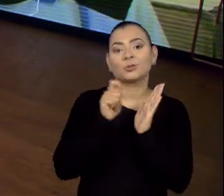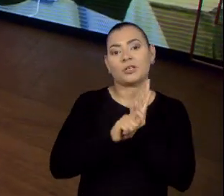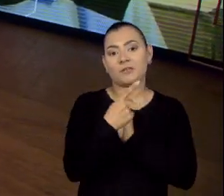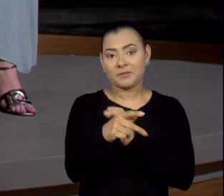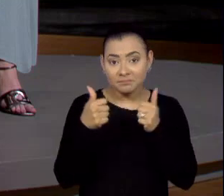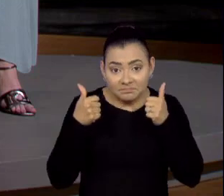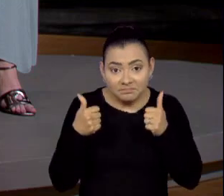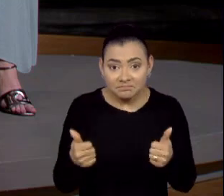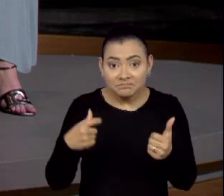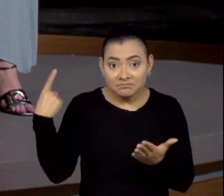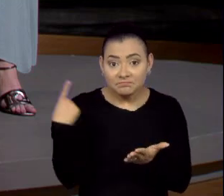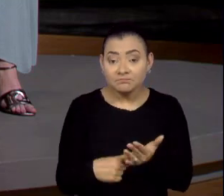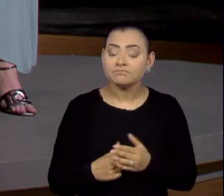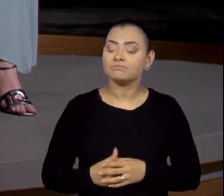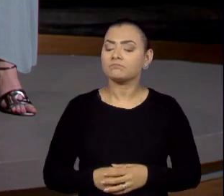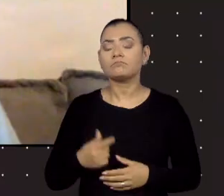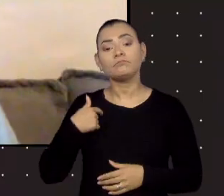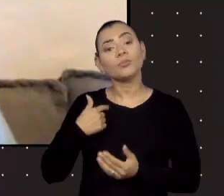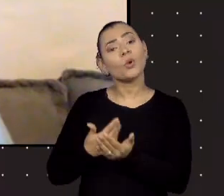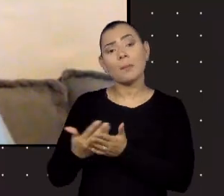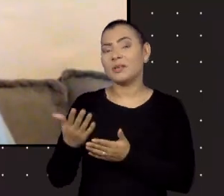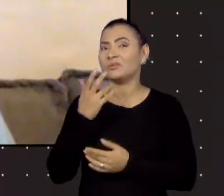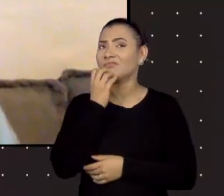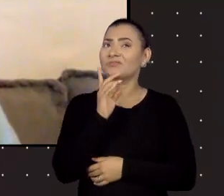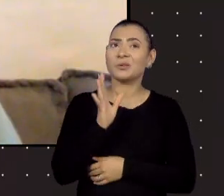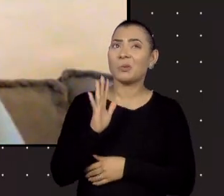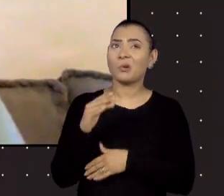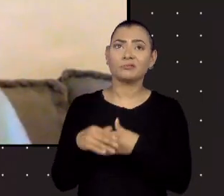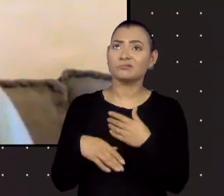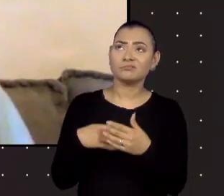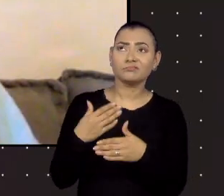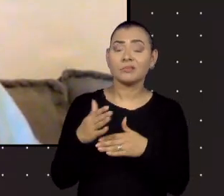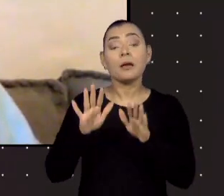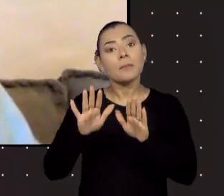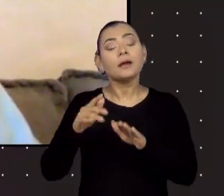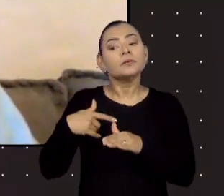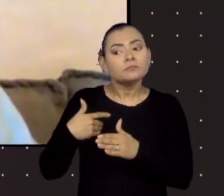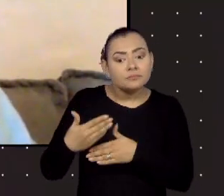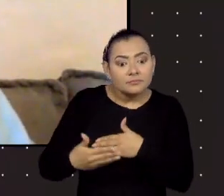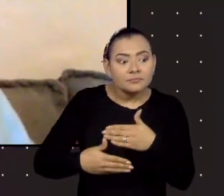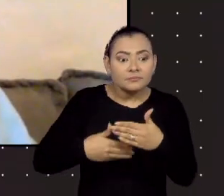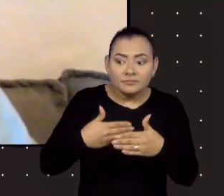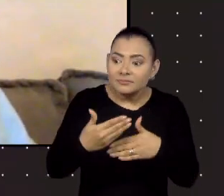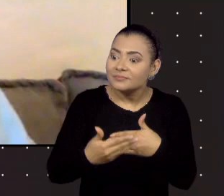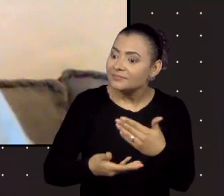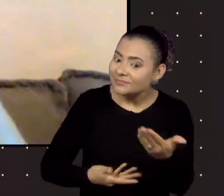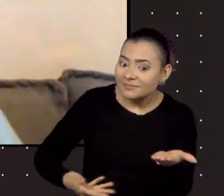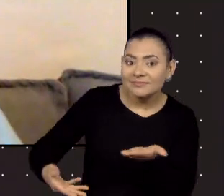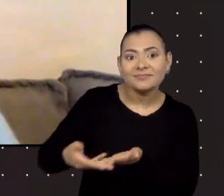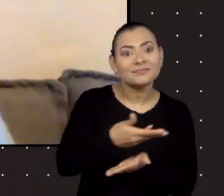escrever. No começo não deu muito certo, mas depois começou a funcionar.